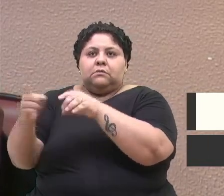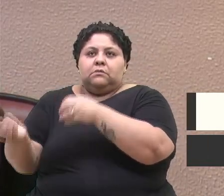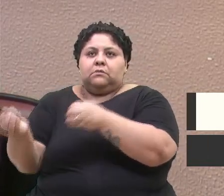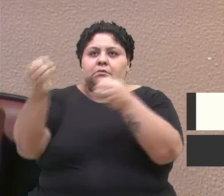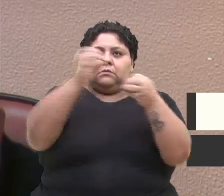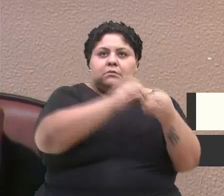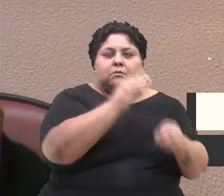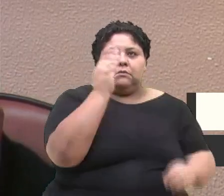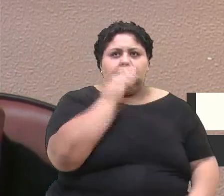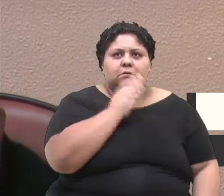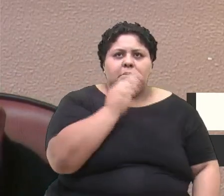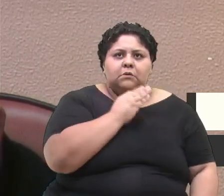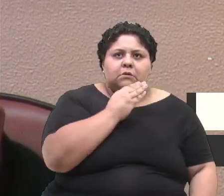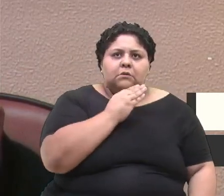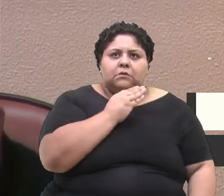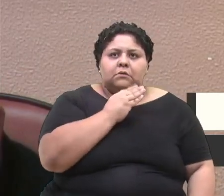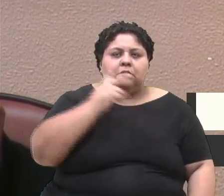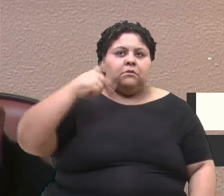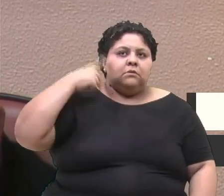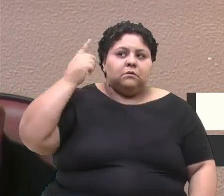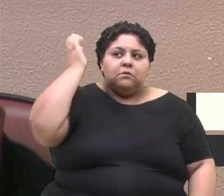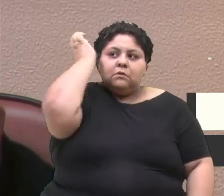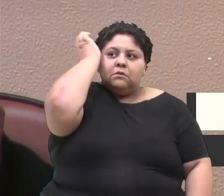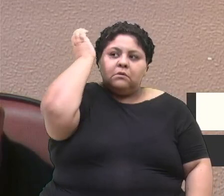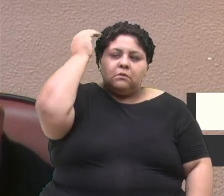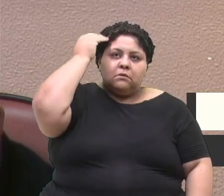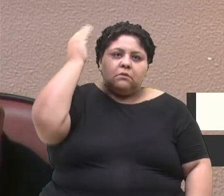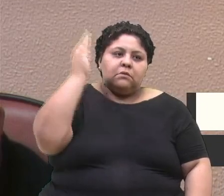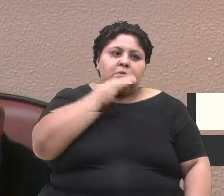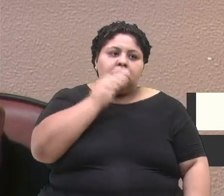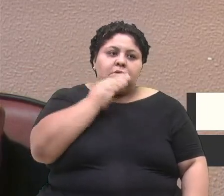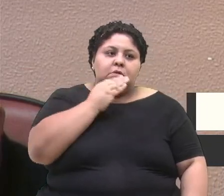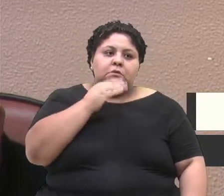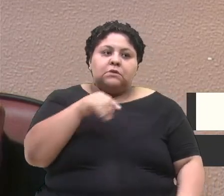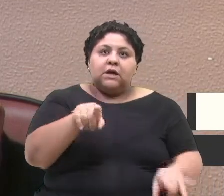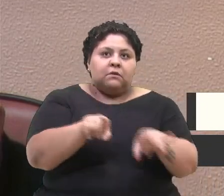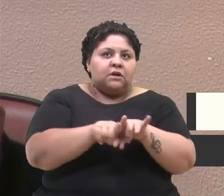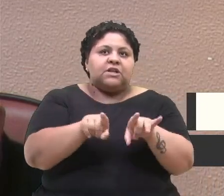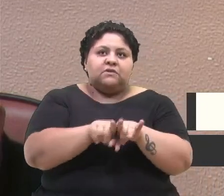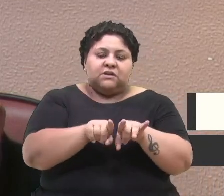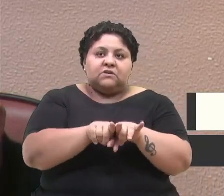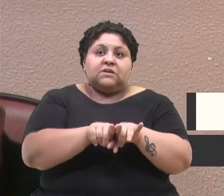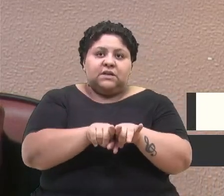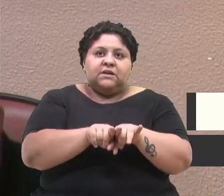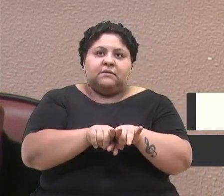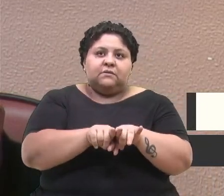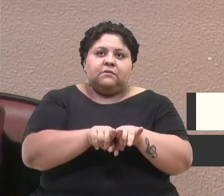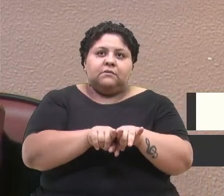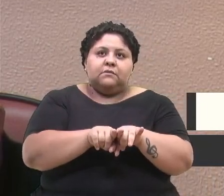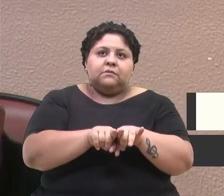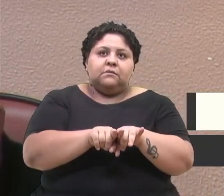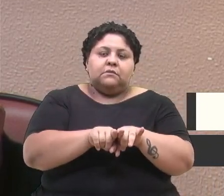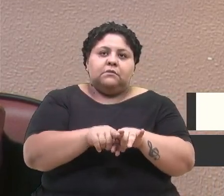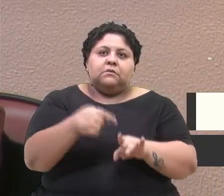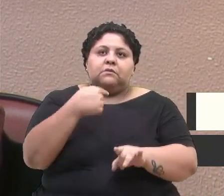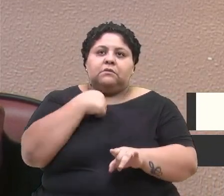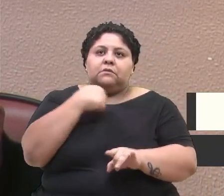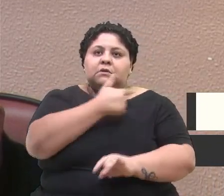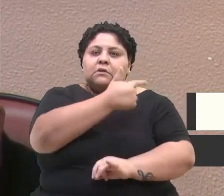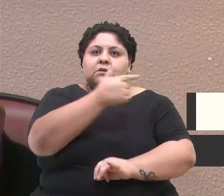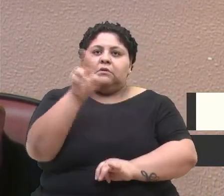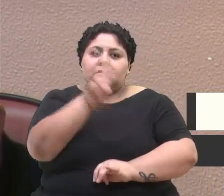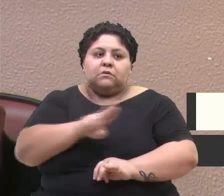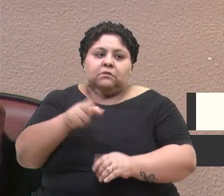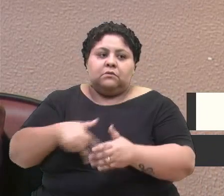outra. O vereador Felipe agiu rapidamente, porque se não fosse, ele usou a tribuna um pouco